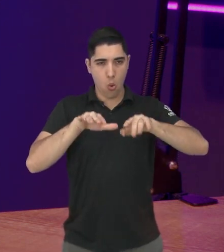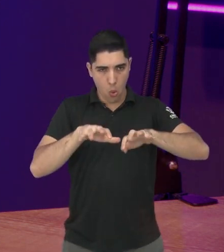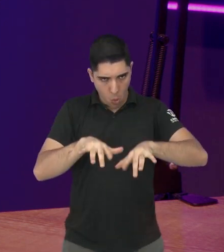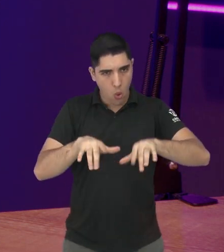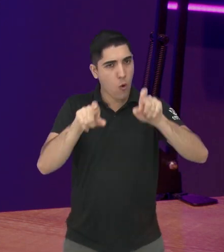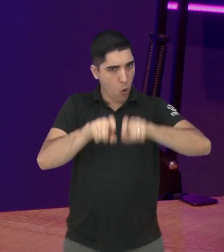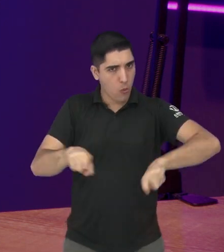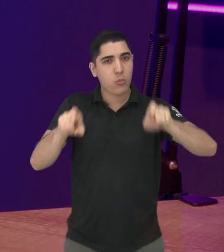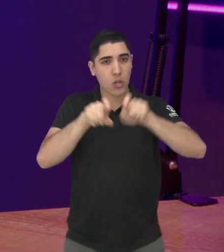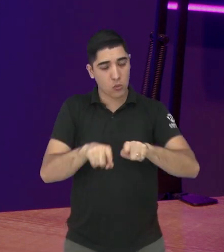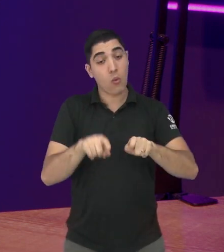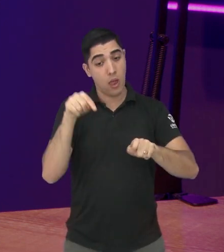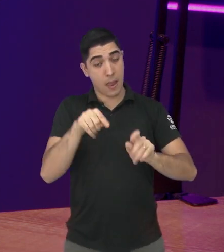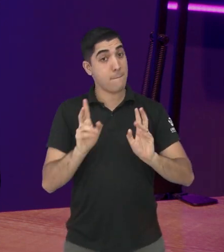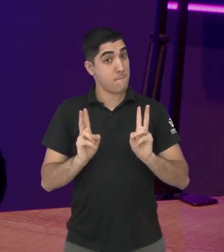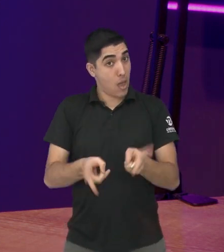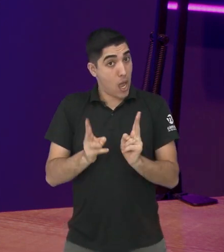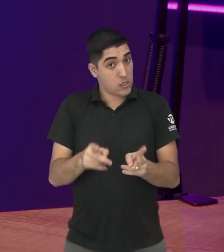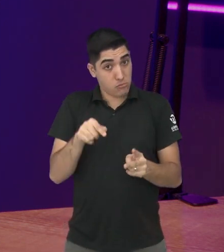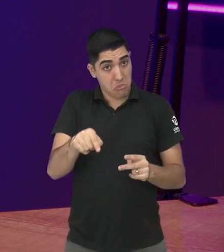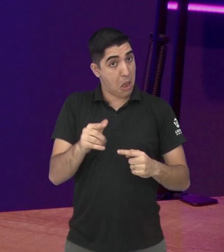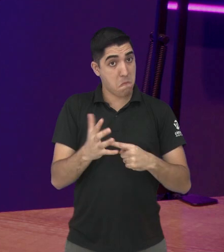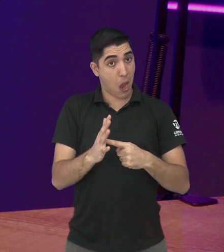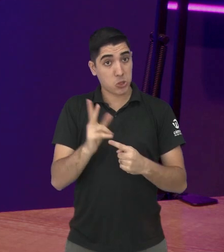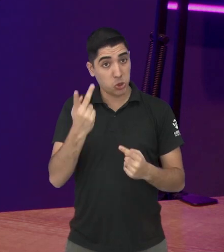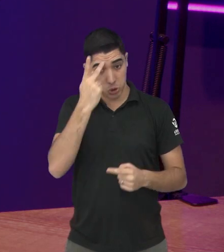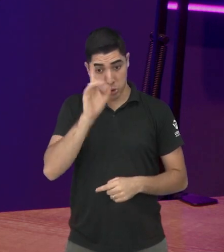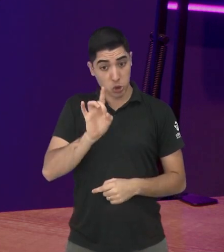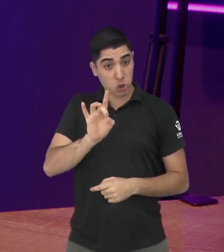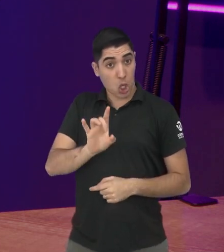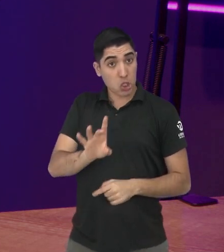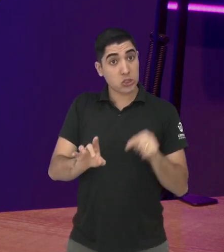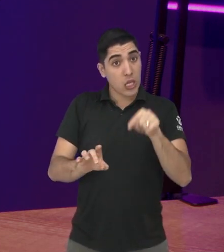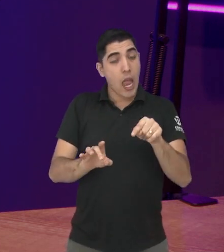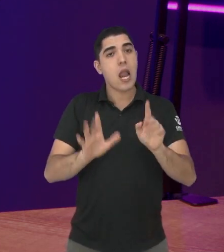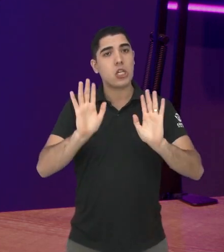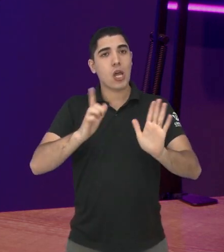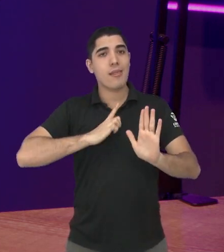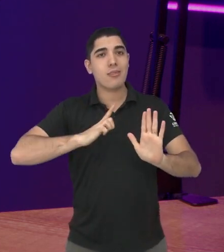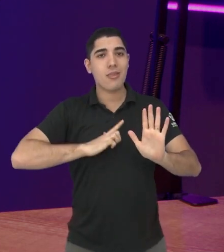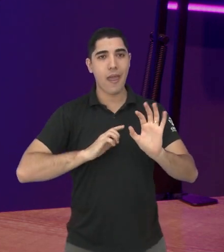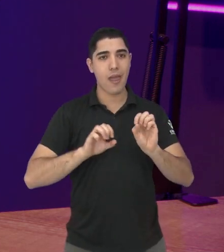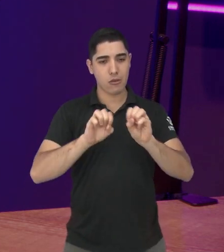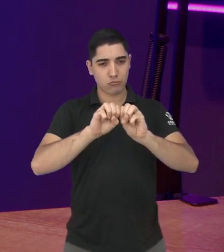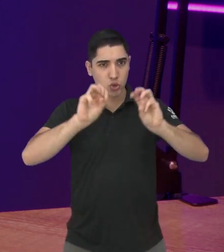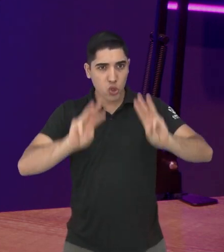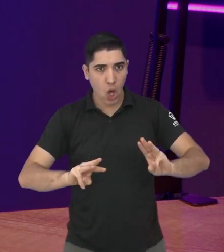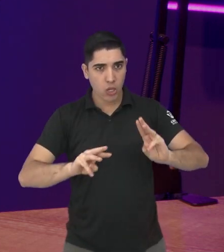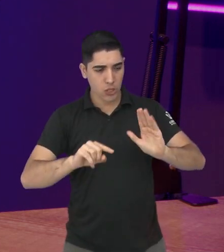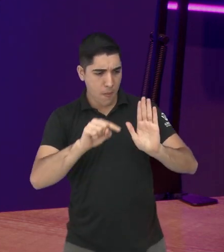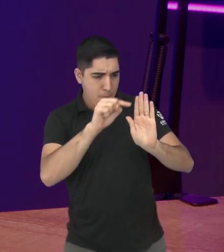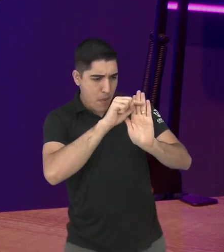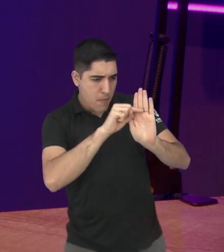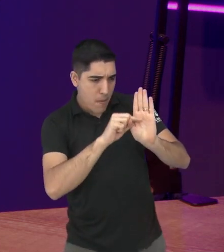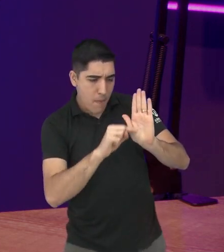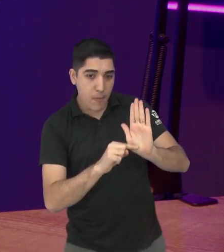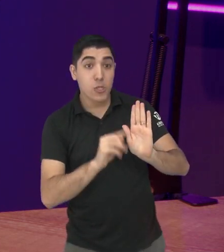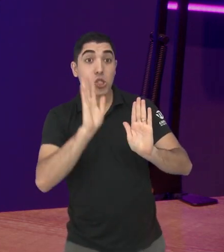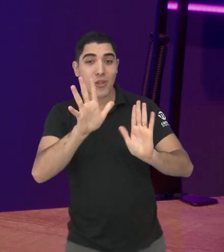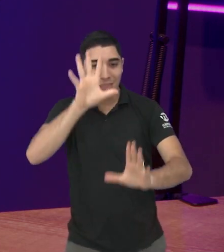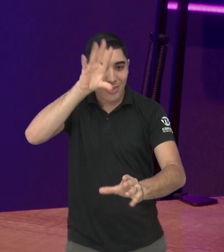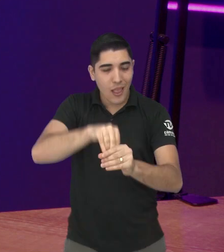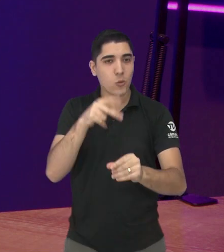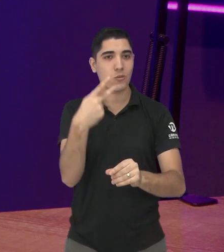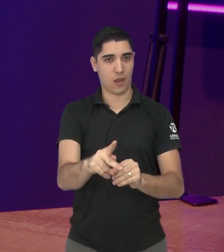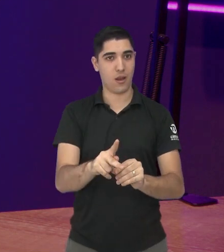ciência da computação. Então, são as máquinas, só que elas são programadas para entender como a gente funciona. Então, assim,